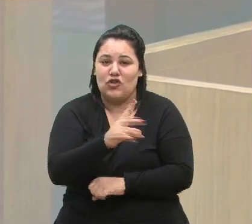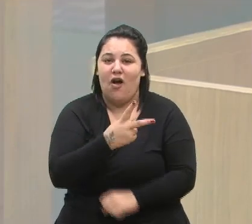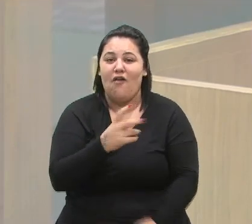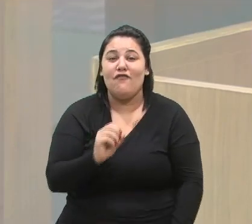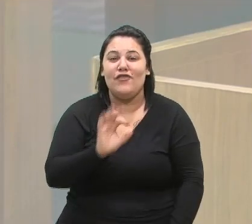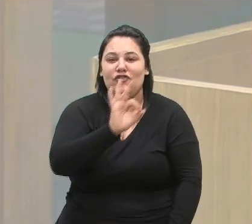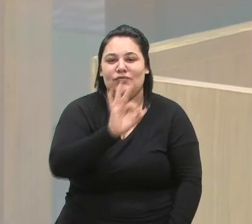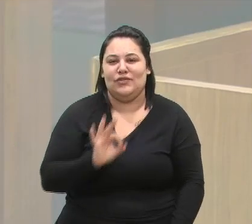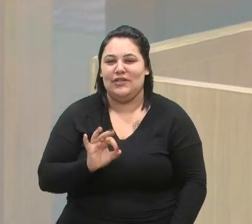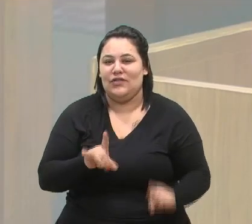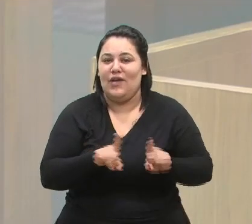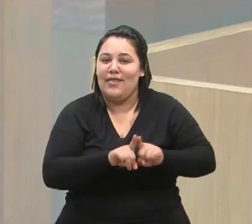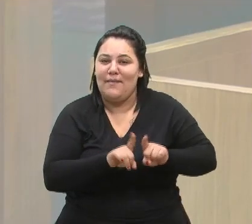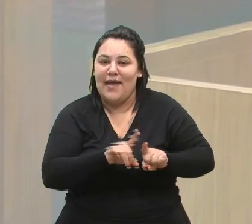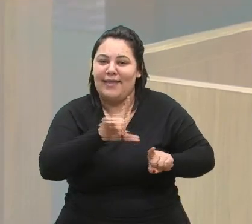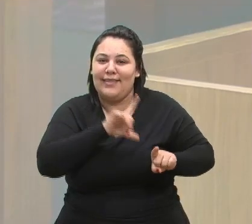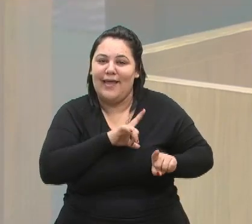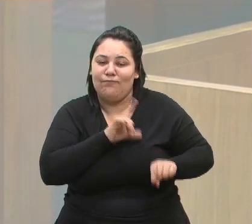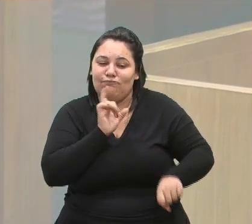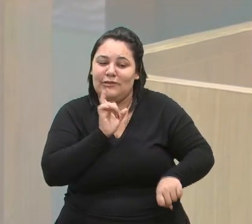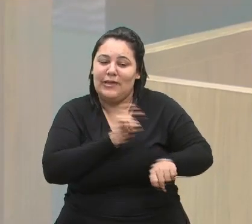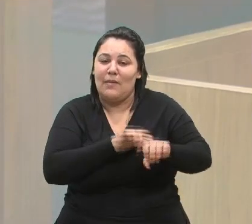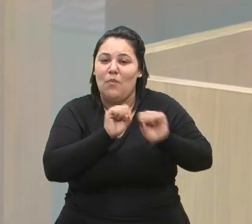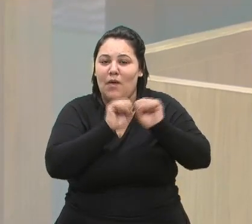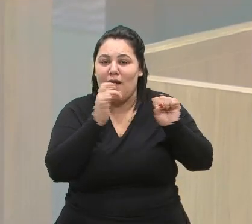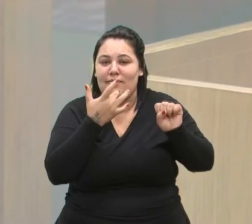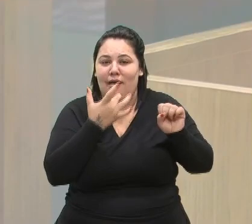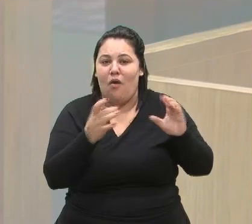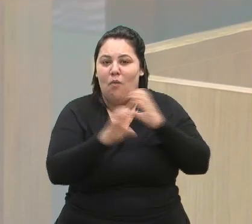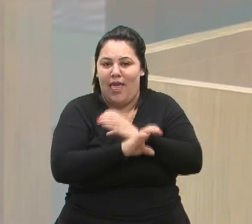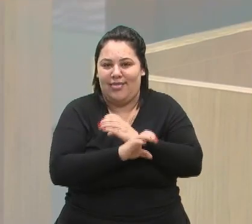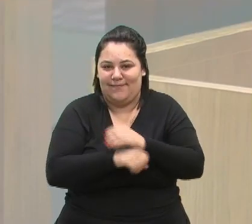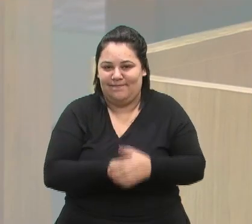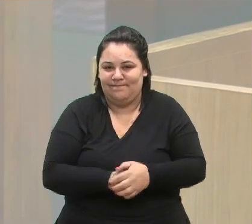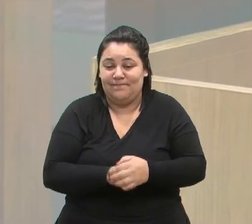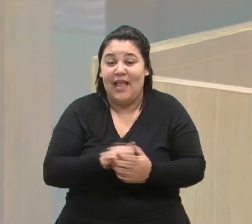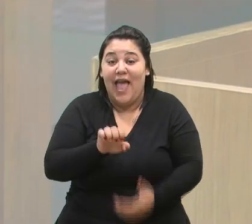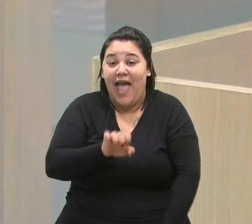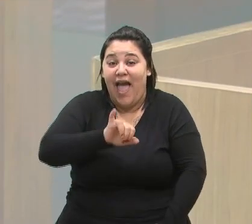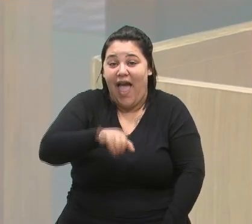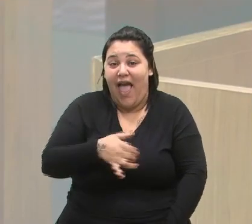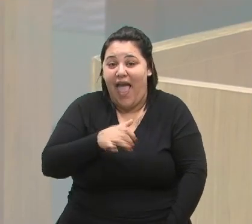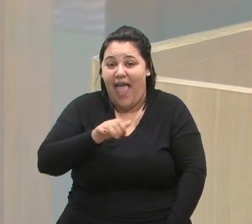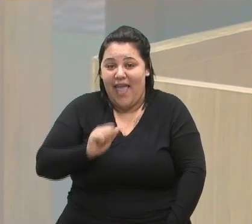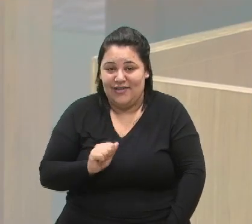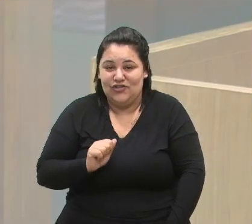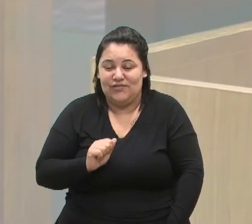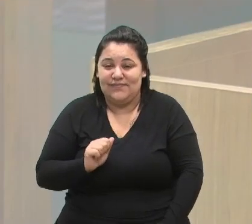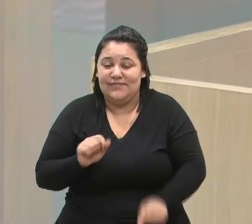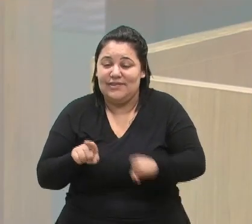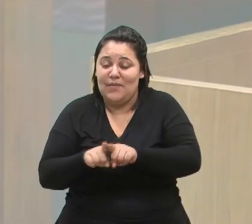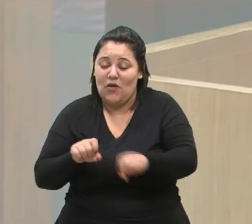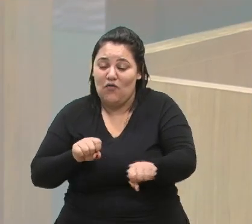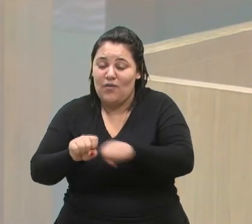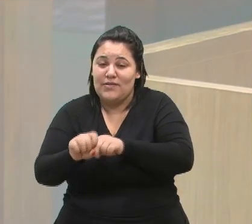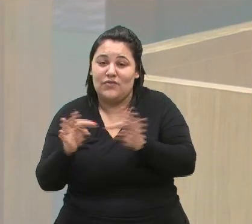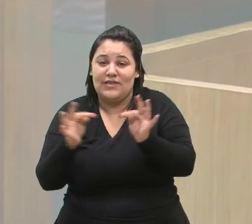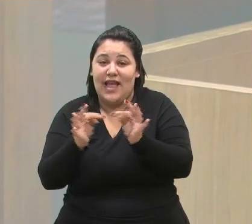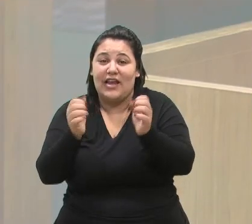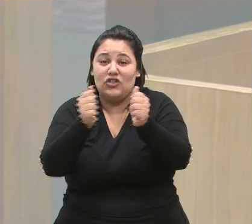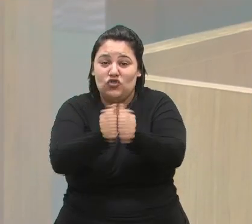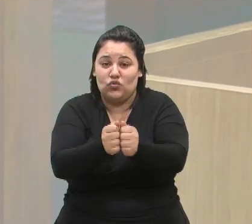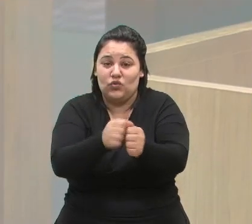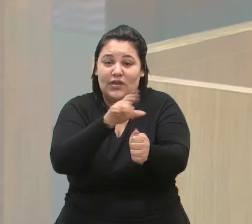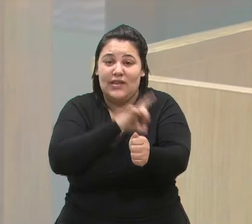20% em tempo integral. A EJA, médio com formação técnica, possui